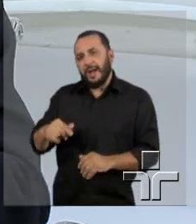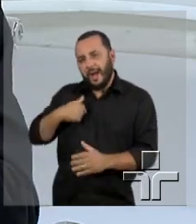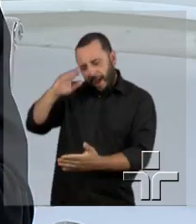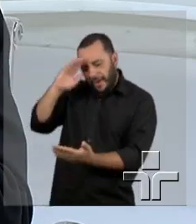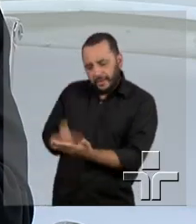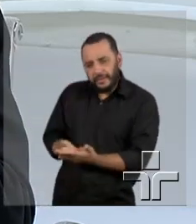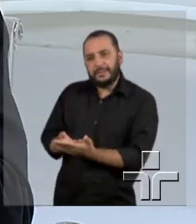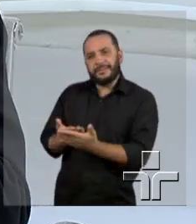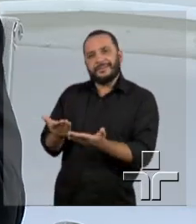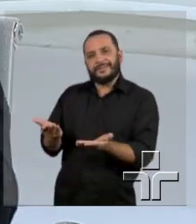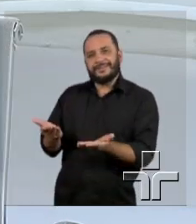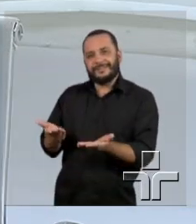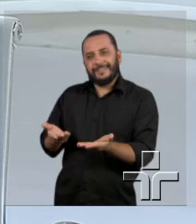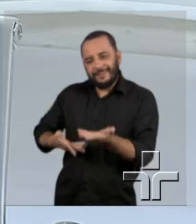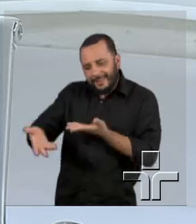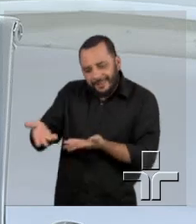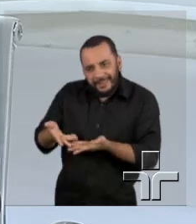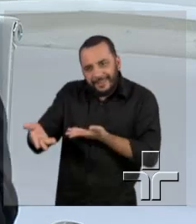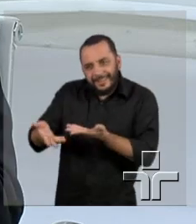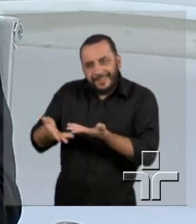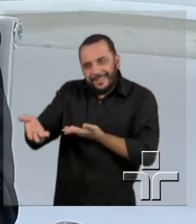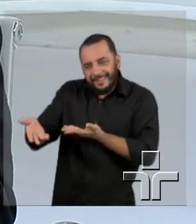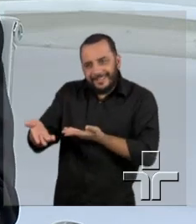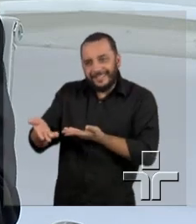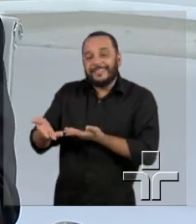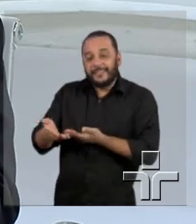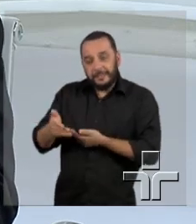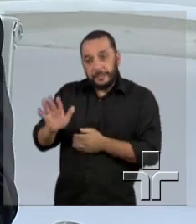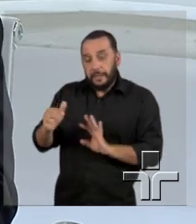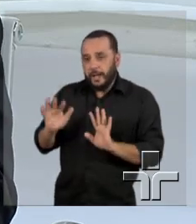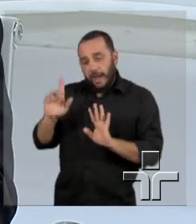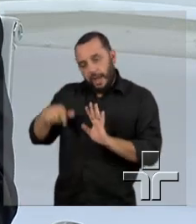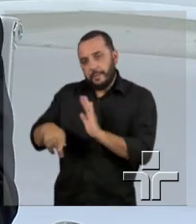confiança. Você com os seus, privacidade.